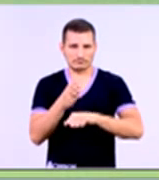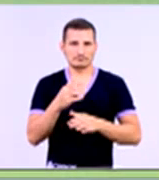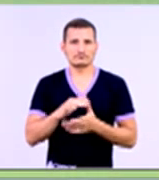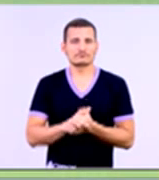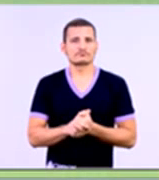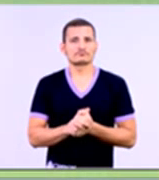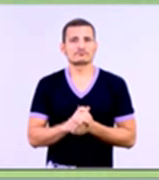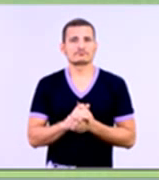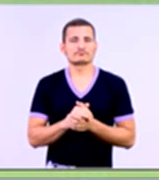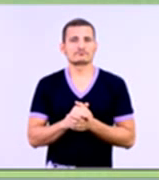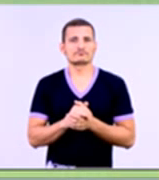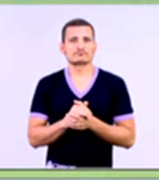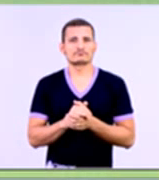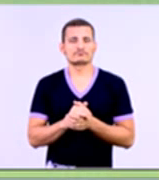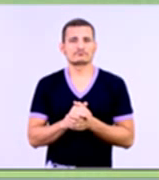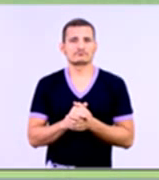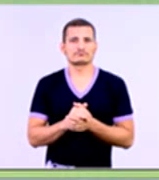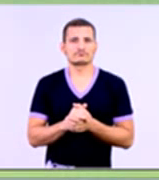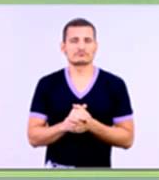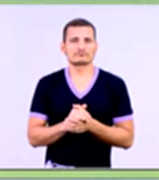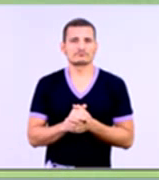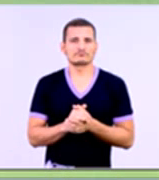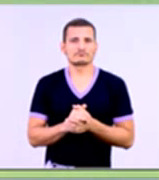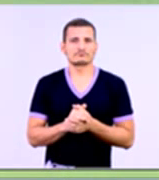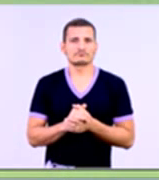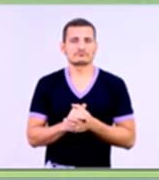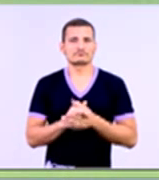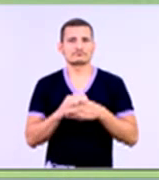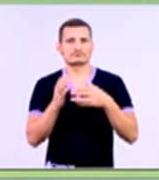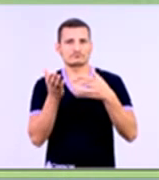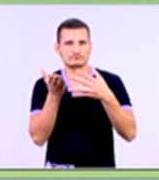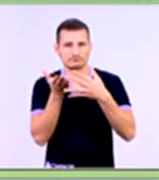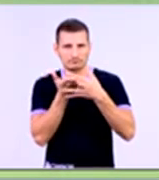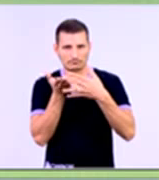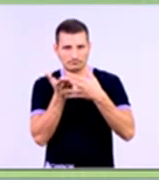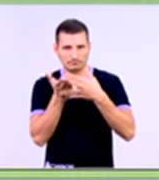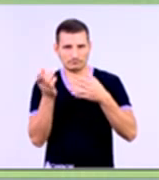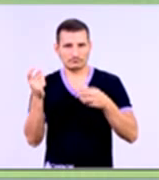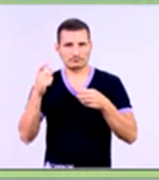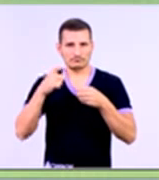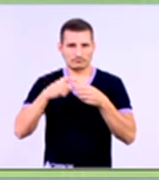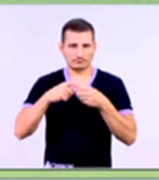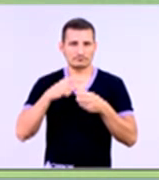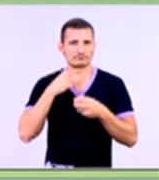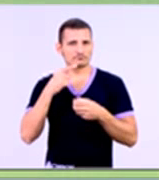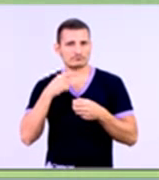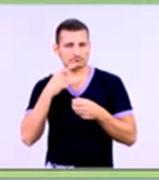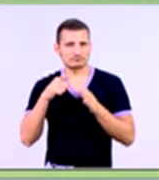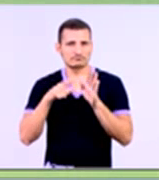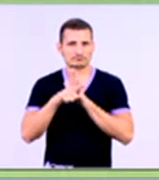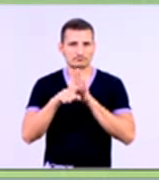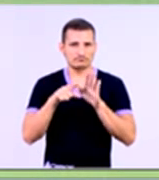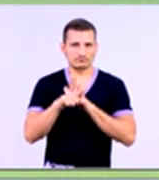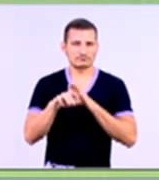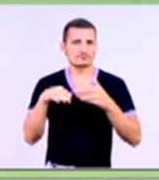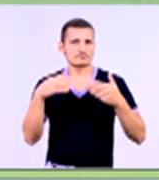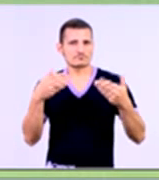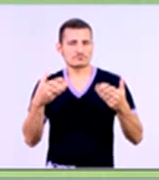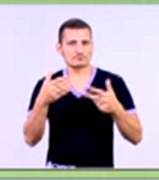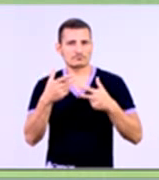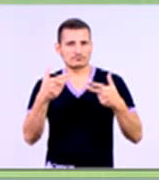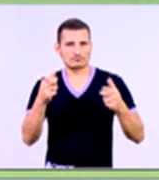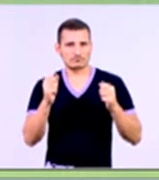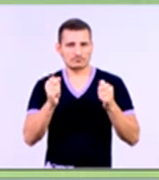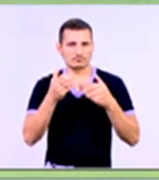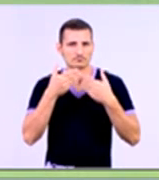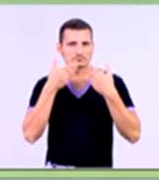daqui a pouco nós vamos conversar mais um pouco sobre quais elementos podem ser mais melhorados utilizando o